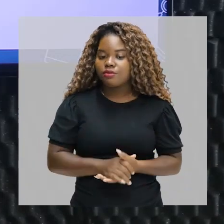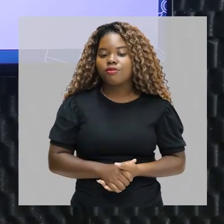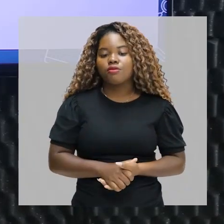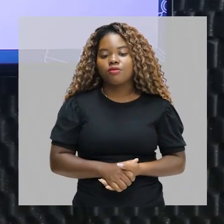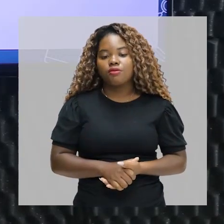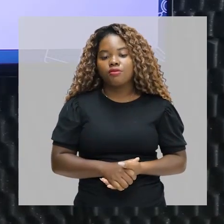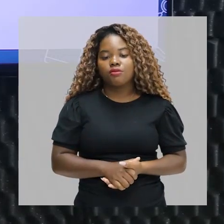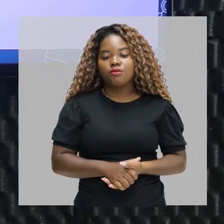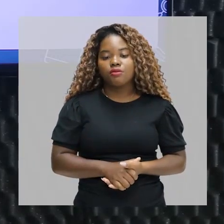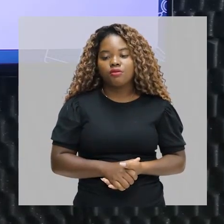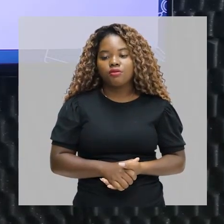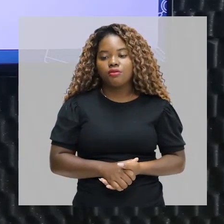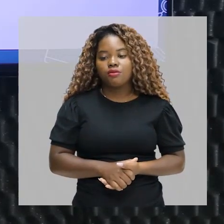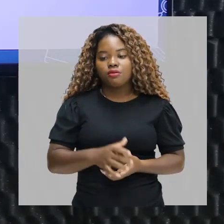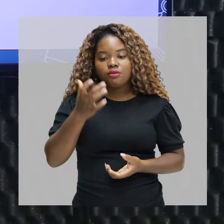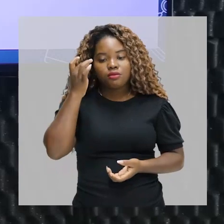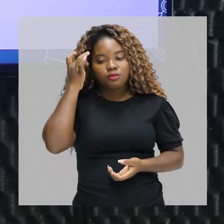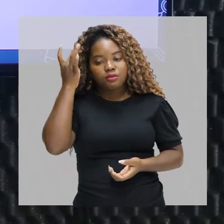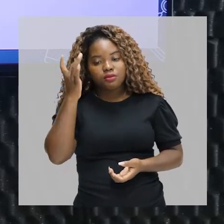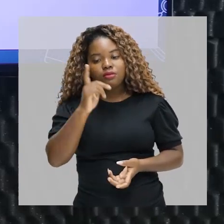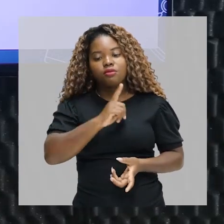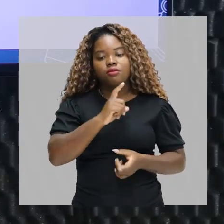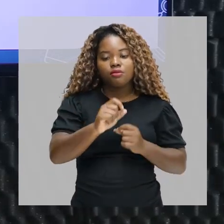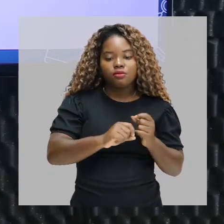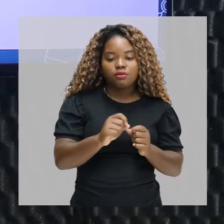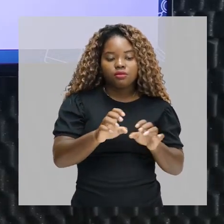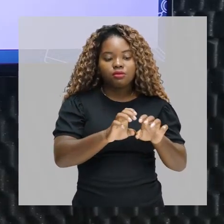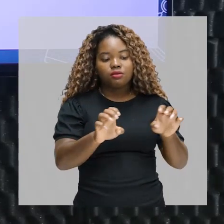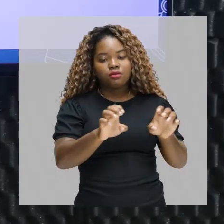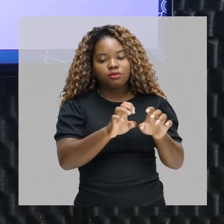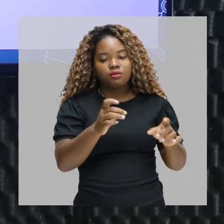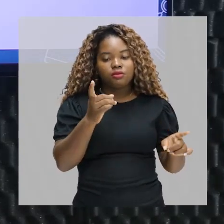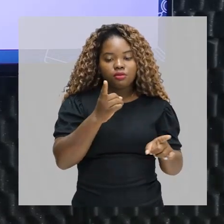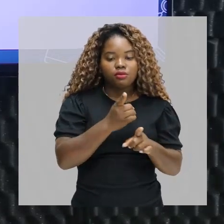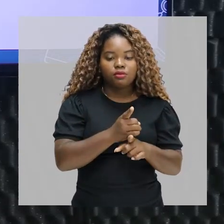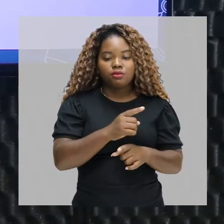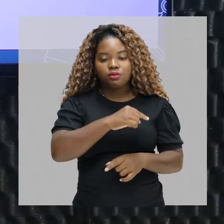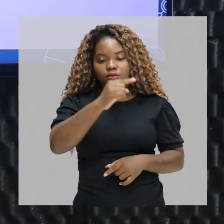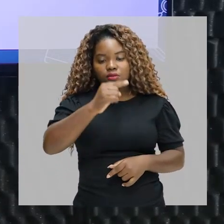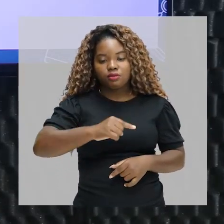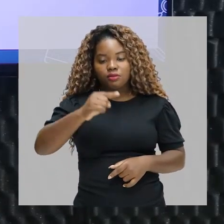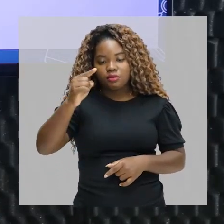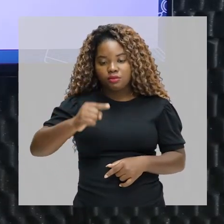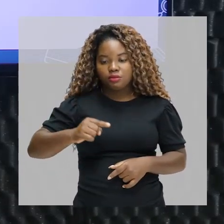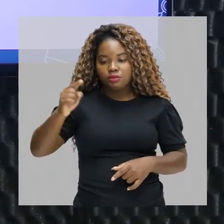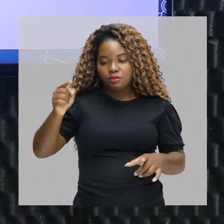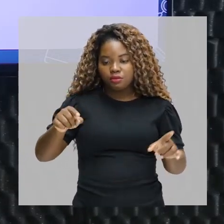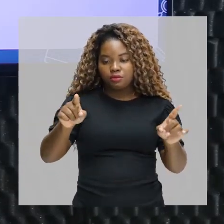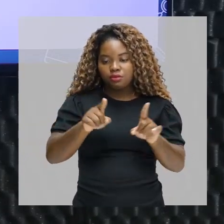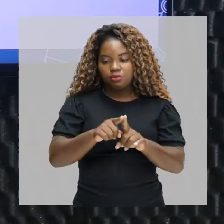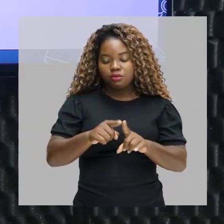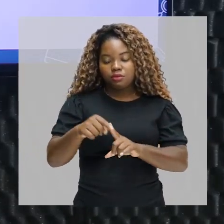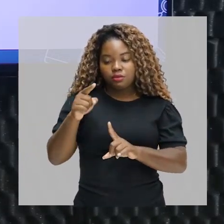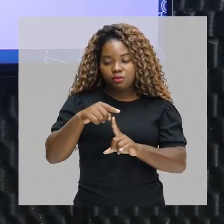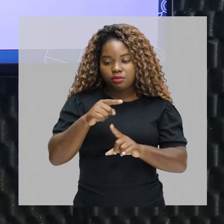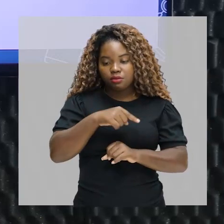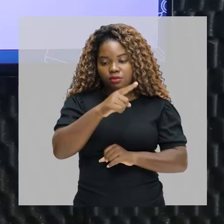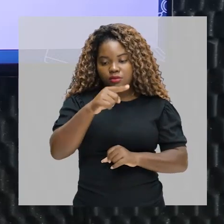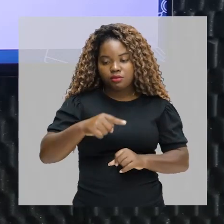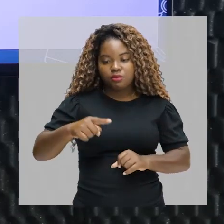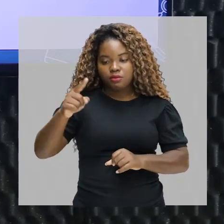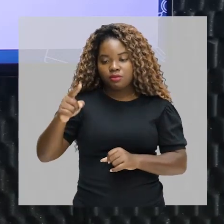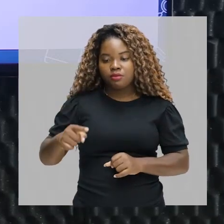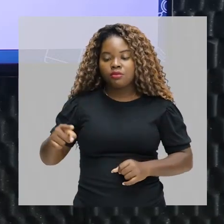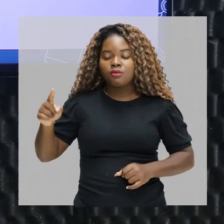muito explícito quando nós tratamos, né, dessas equações que nós encontramos lá nas ondas eletromagnéticas, né, nesse tipo de onda eletromagnética, que é